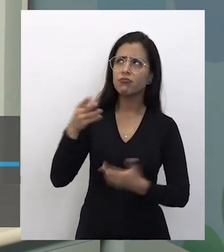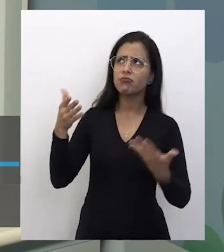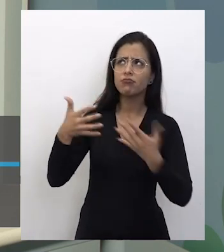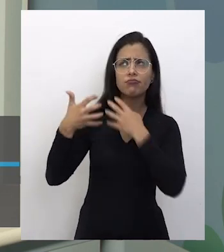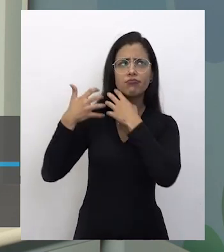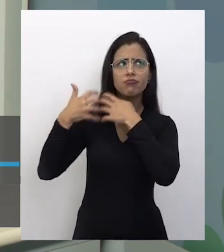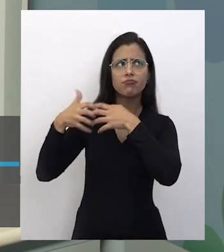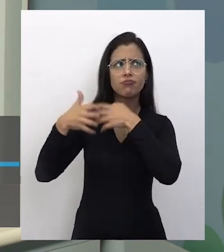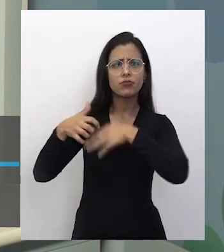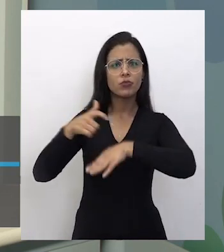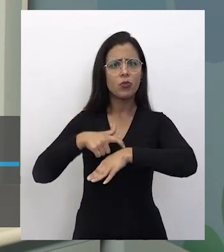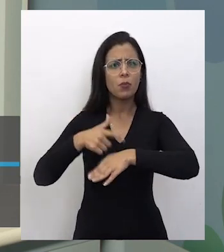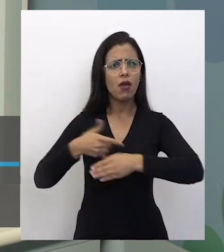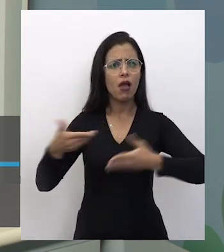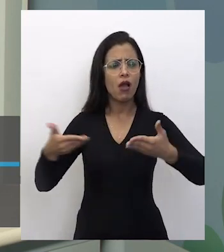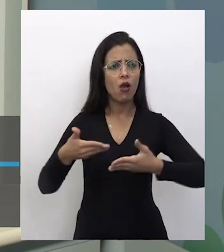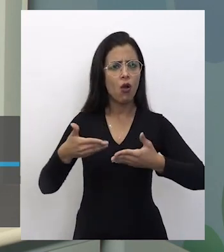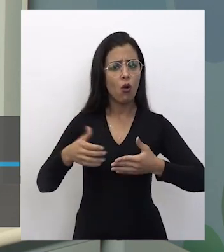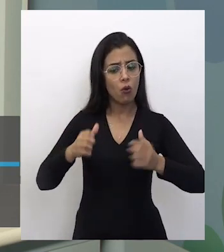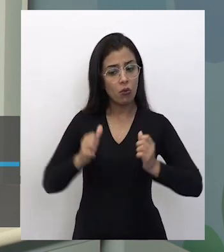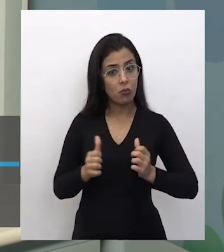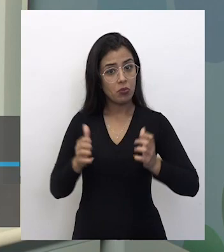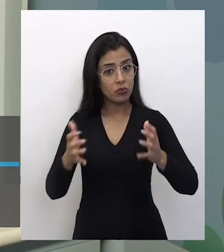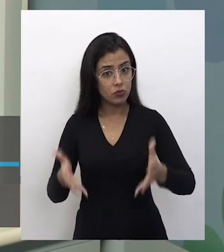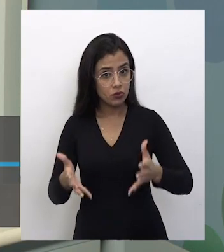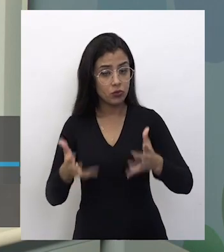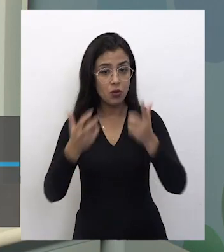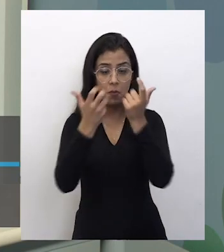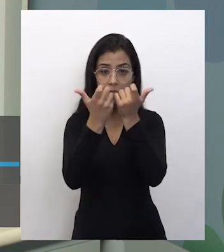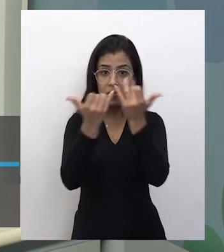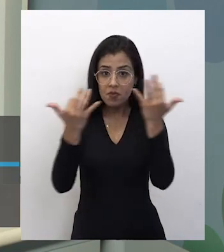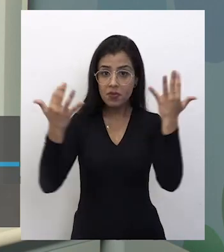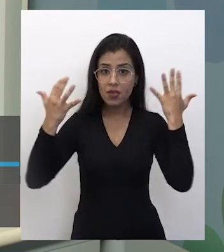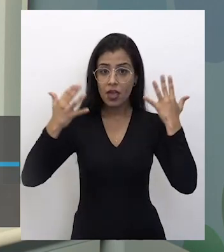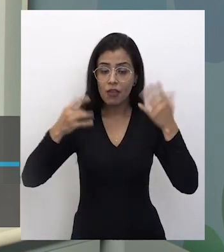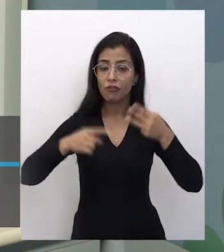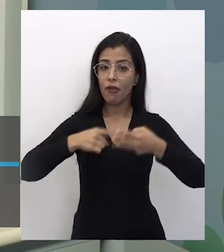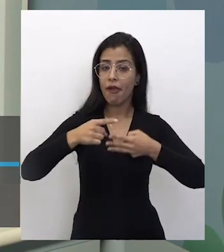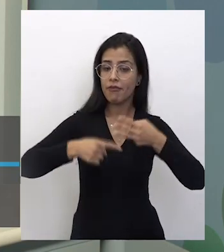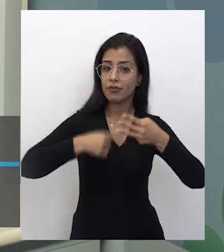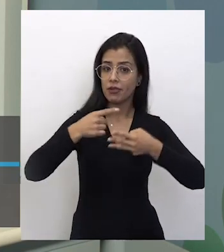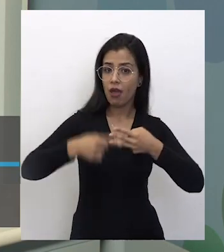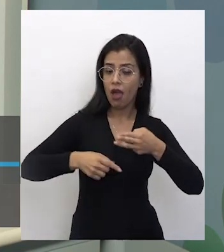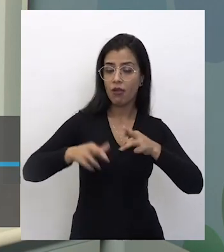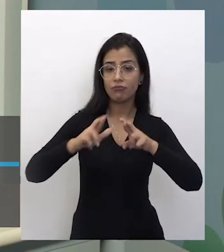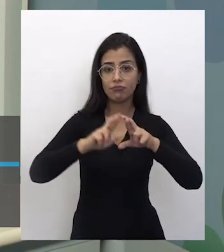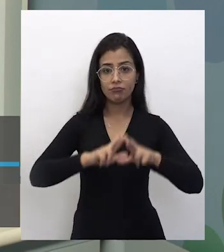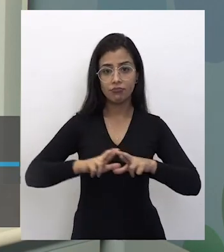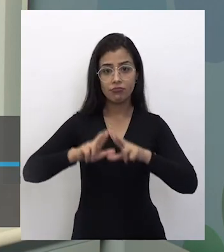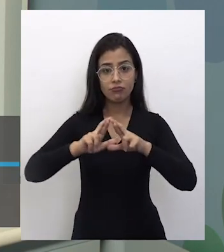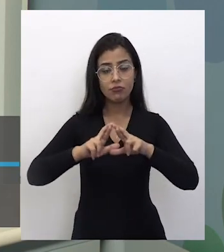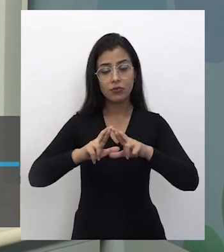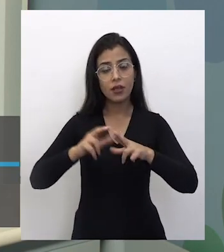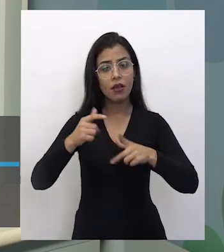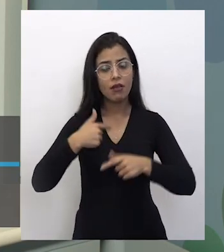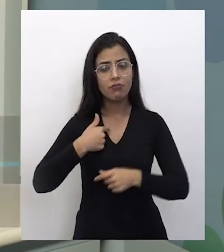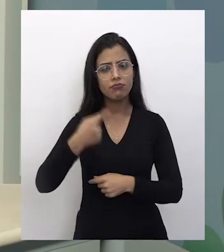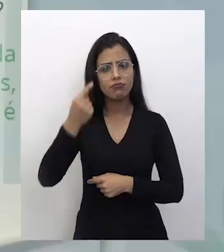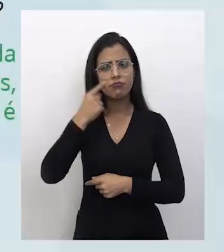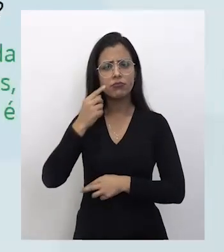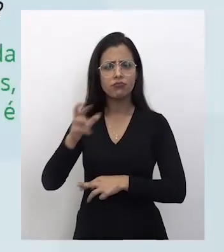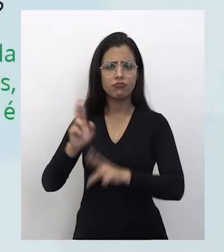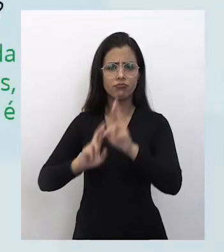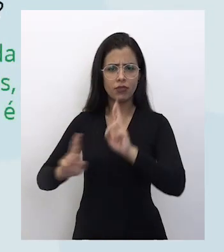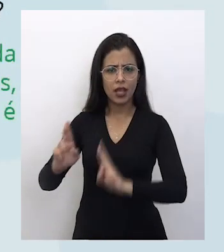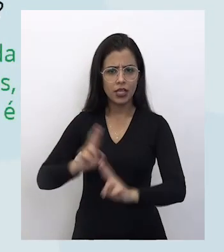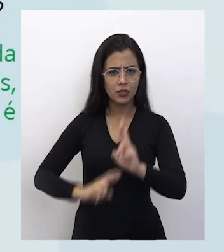de postura, de pensar no meio ambiente, de pensar na parte da reciclagem. E eu coloquei lá, conferindo as respostas, possíveis respostas